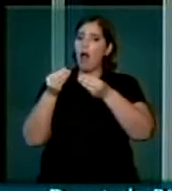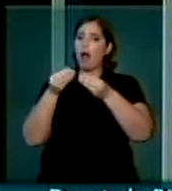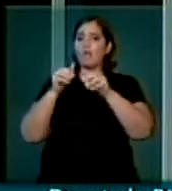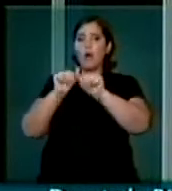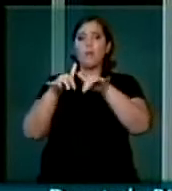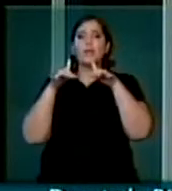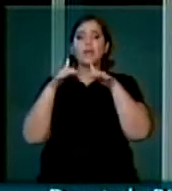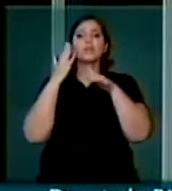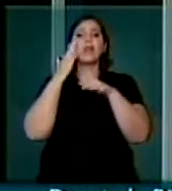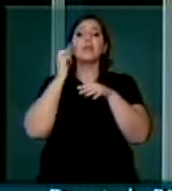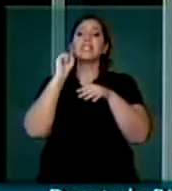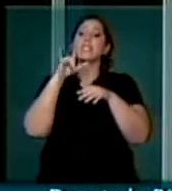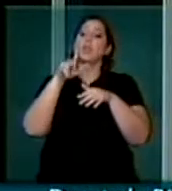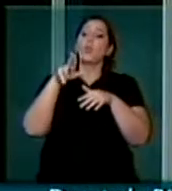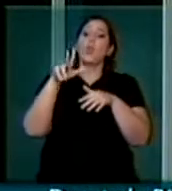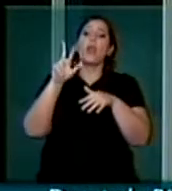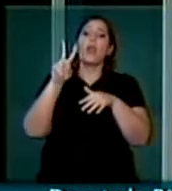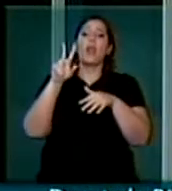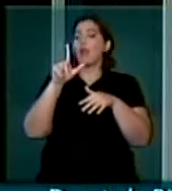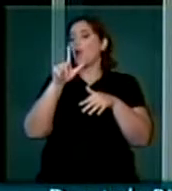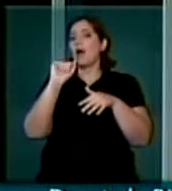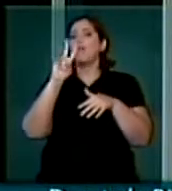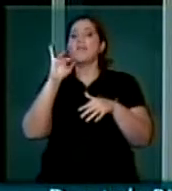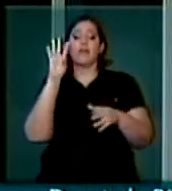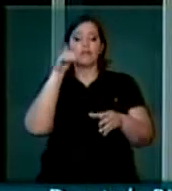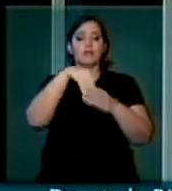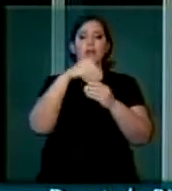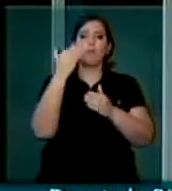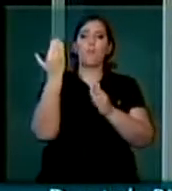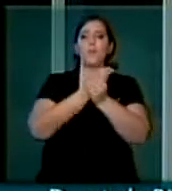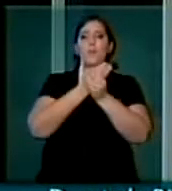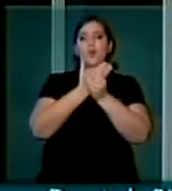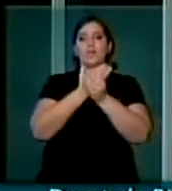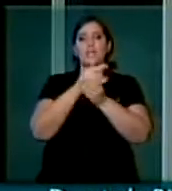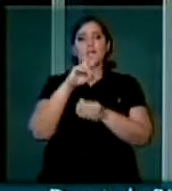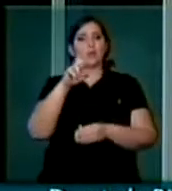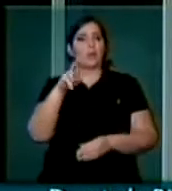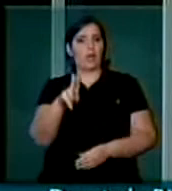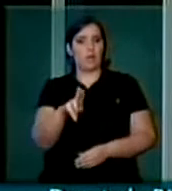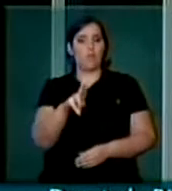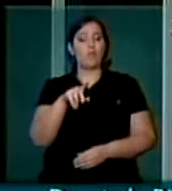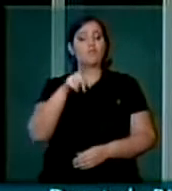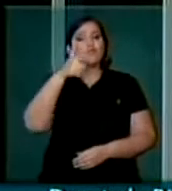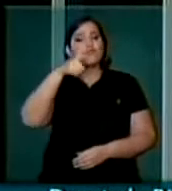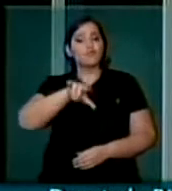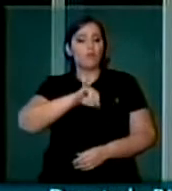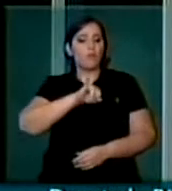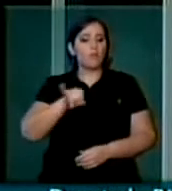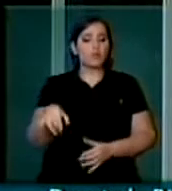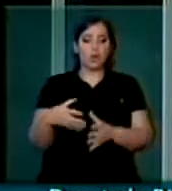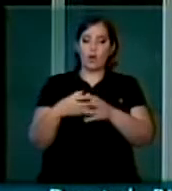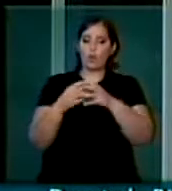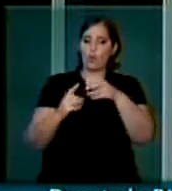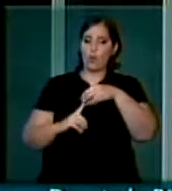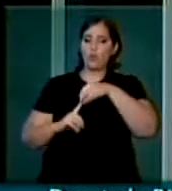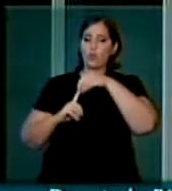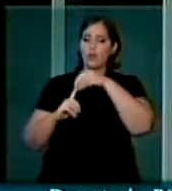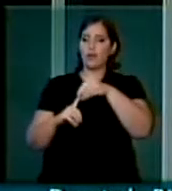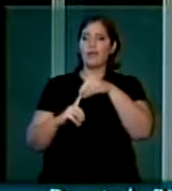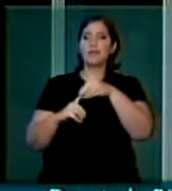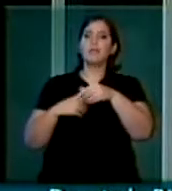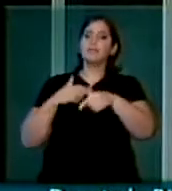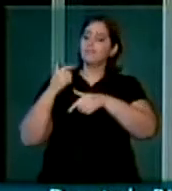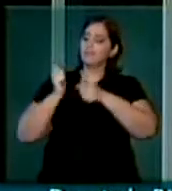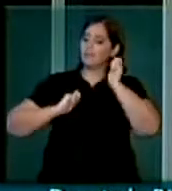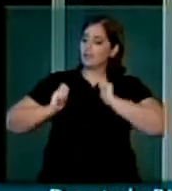Lula deve ser incluído no processo como réu. É mais uma oportunidade dos nobres juízes atenderem os anseios